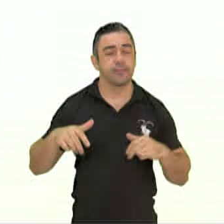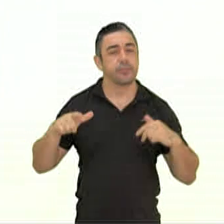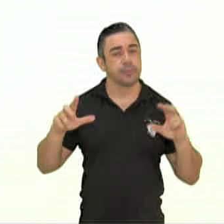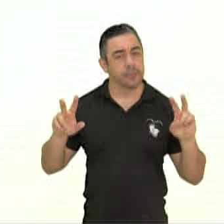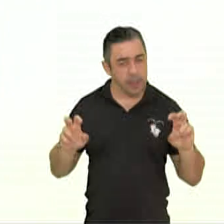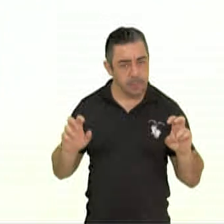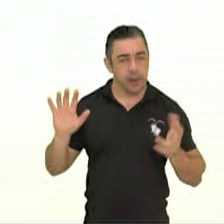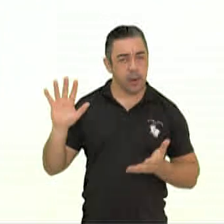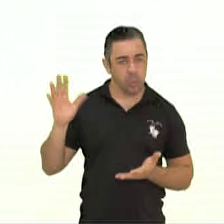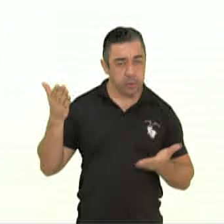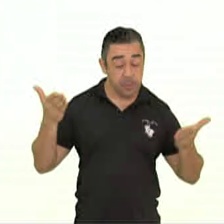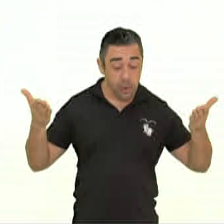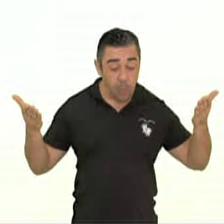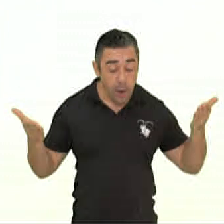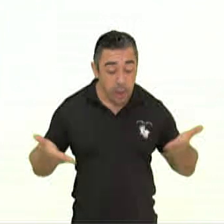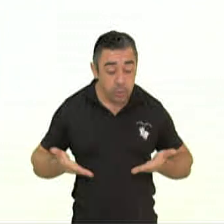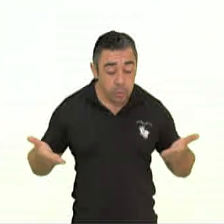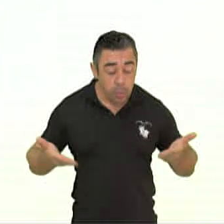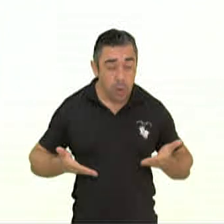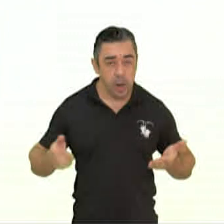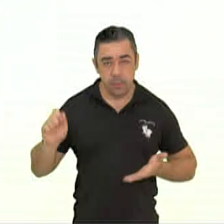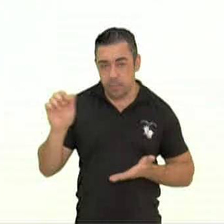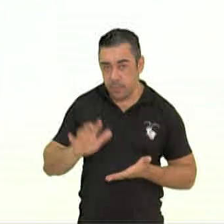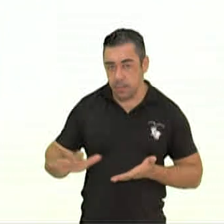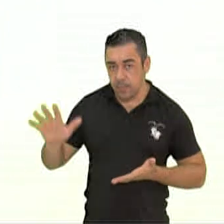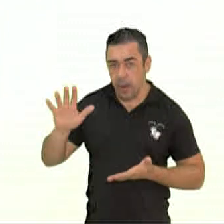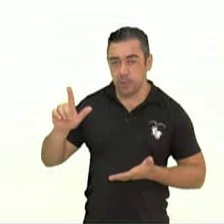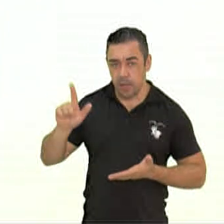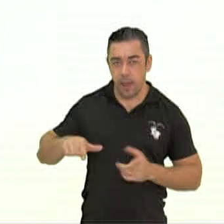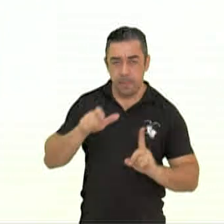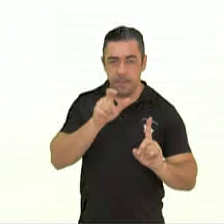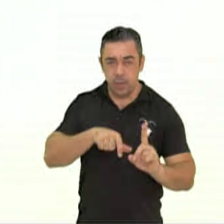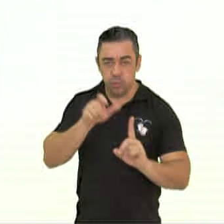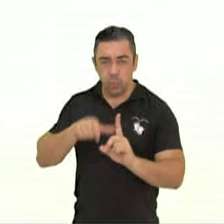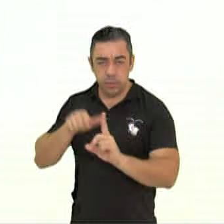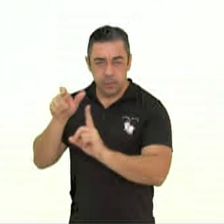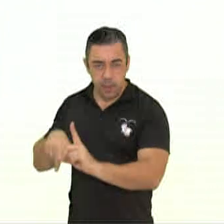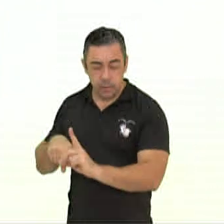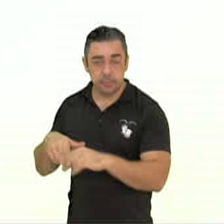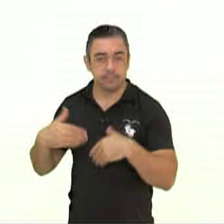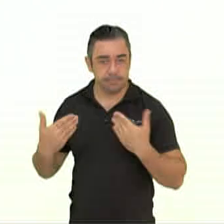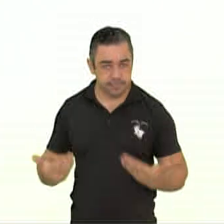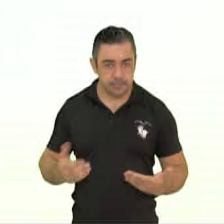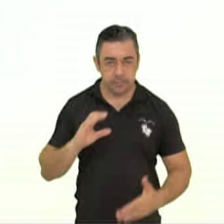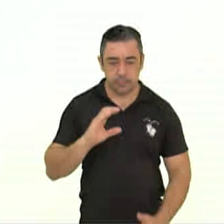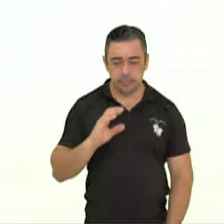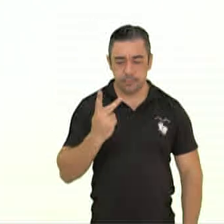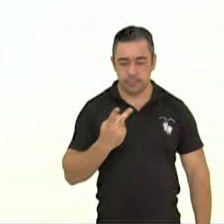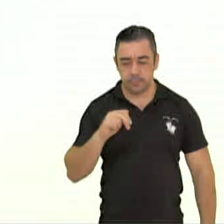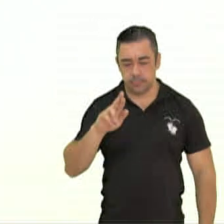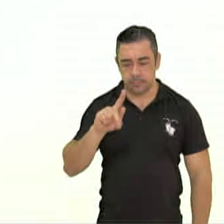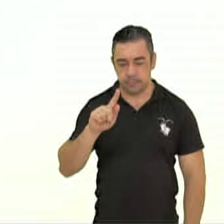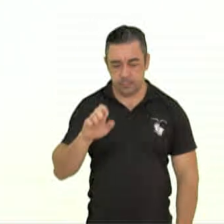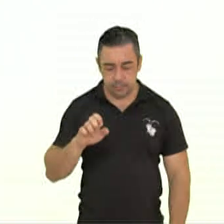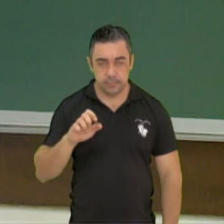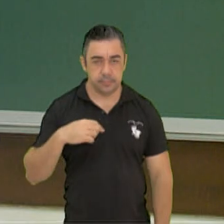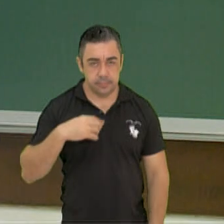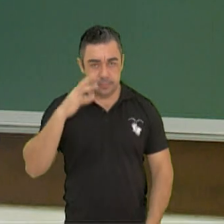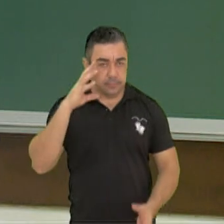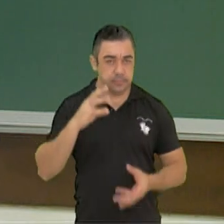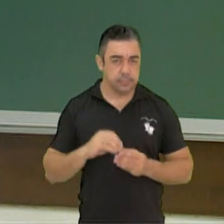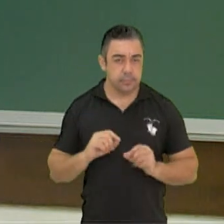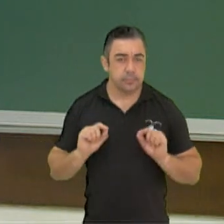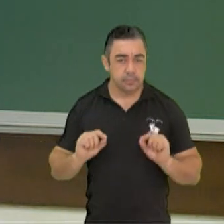algum acontecimento atual ilustrado por meio de personagens. Então, a charge, eu tenho que entender